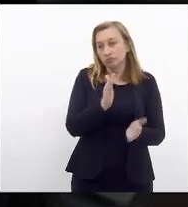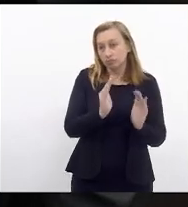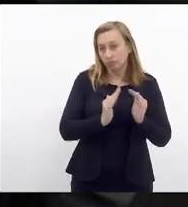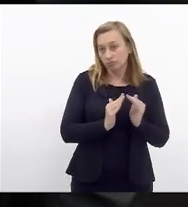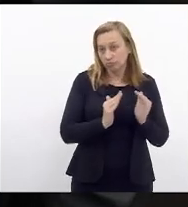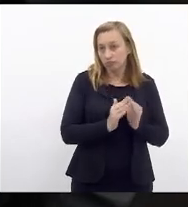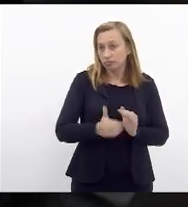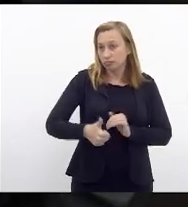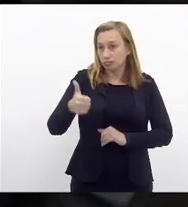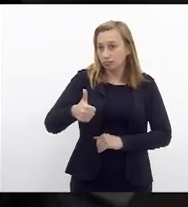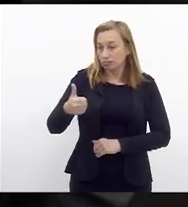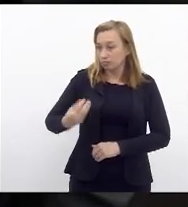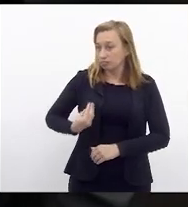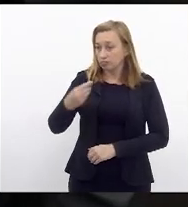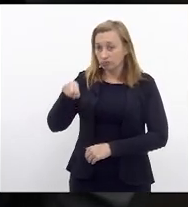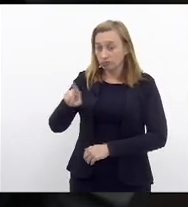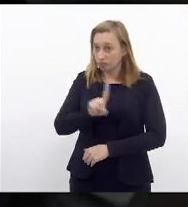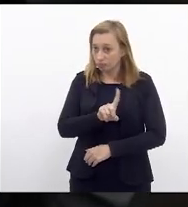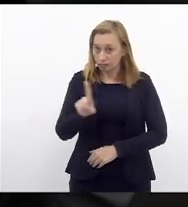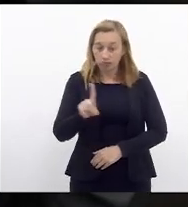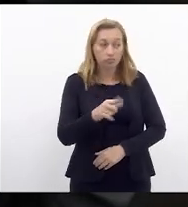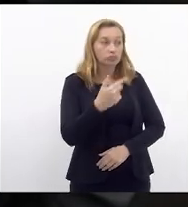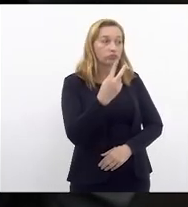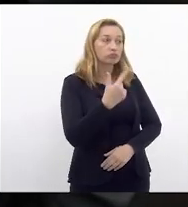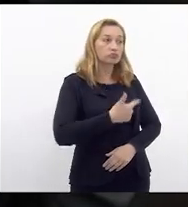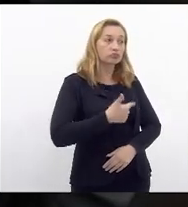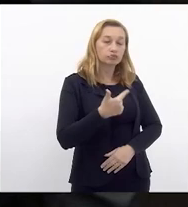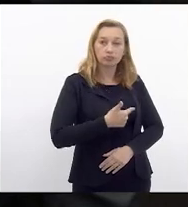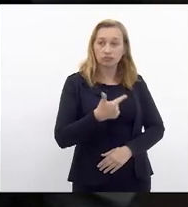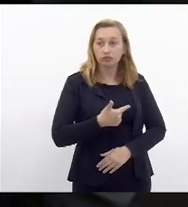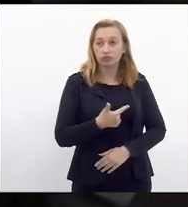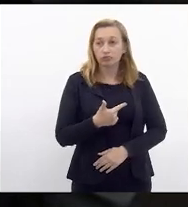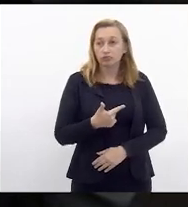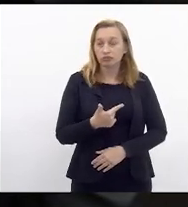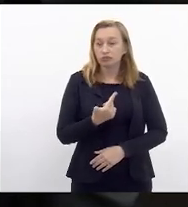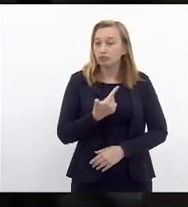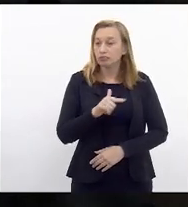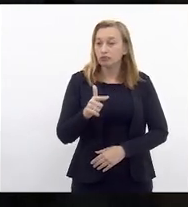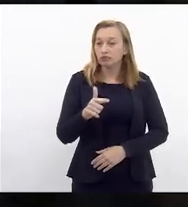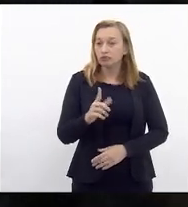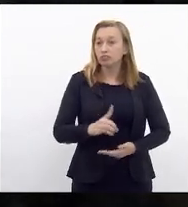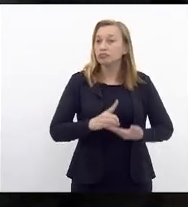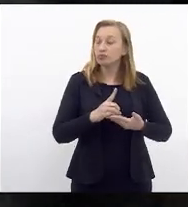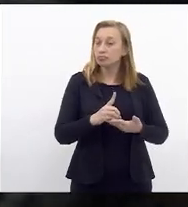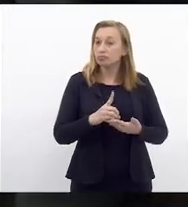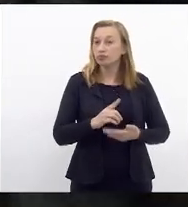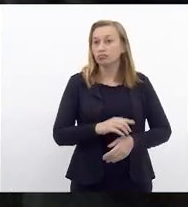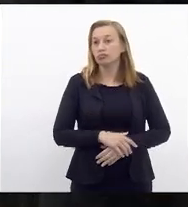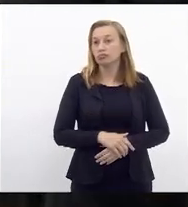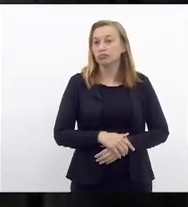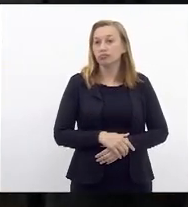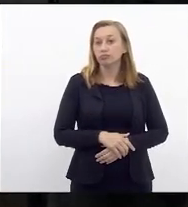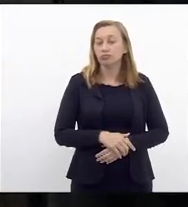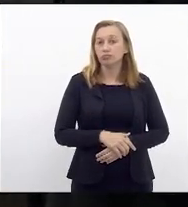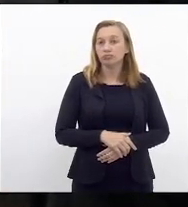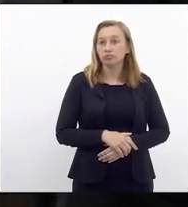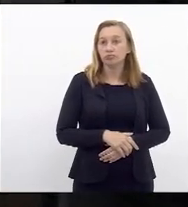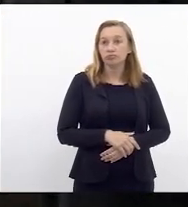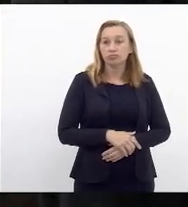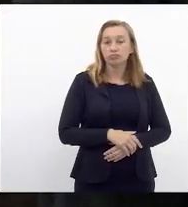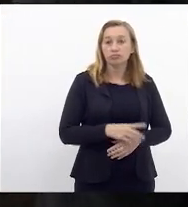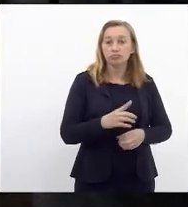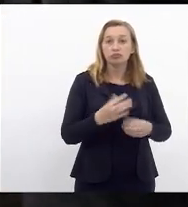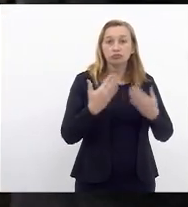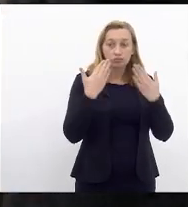aqui nem sequer esteja. Em segundo lugar, que ele não tenha tido a dignidade de buscar individualmente os deputados,